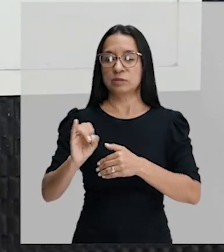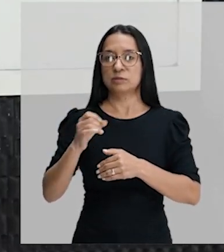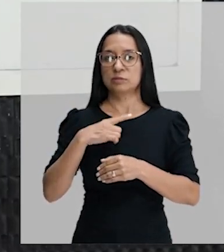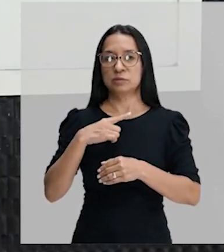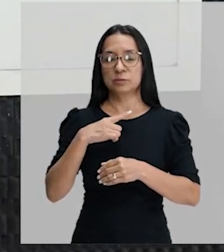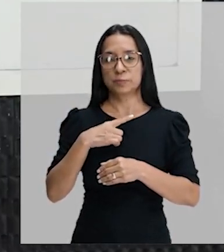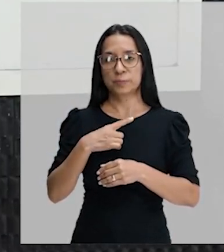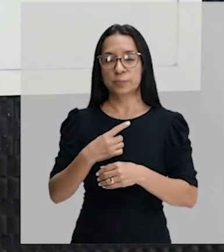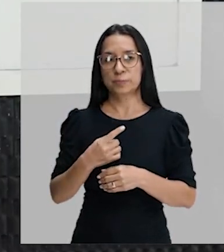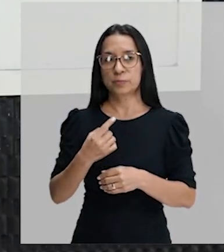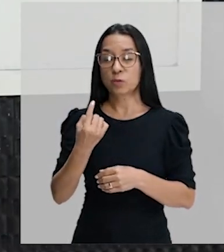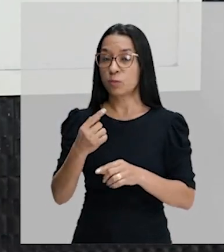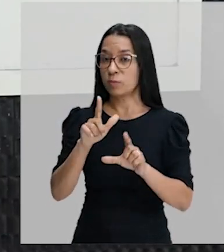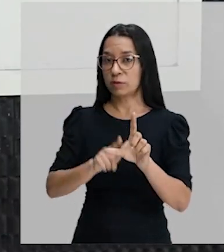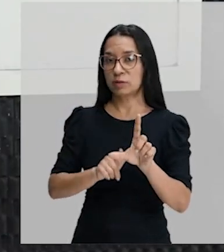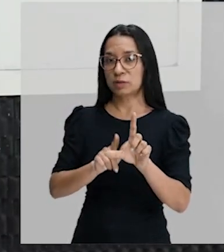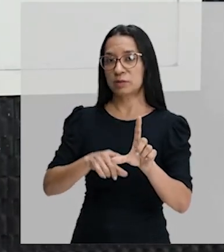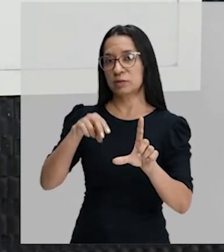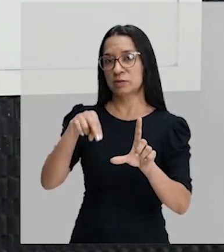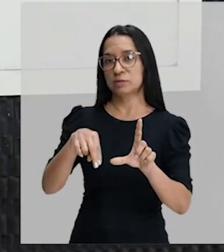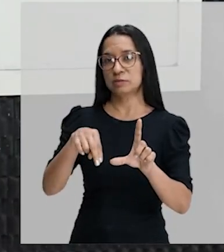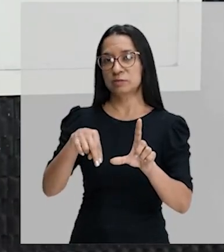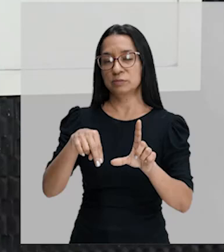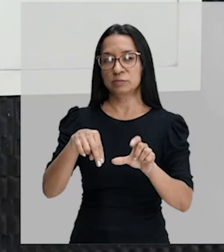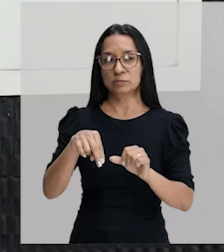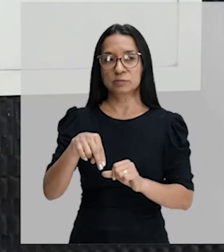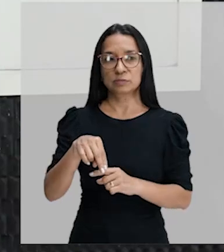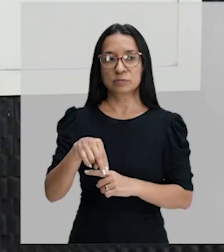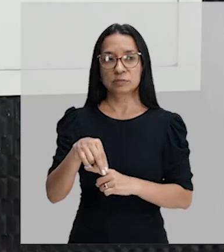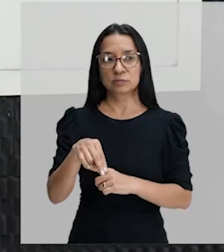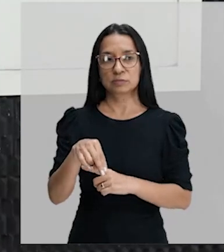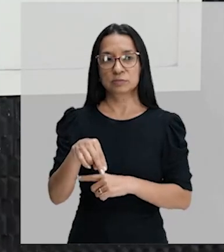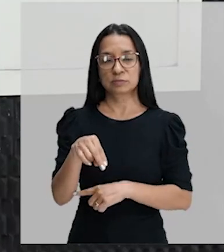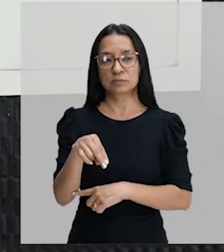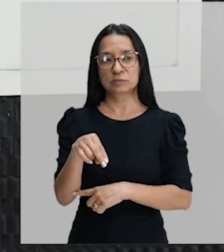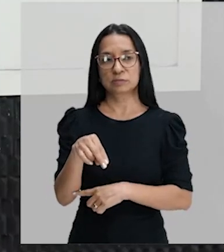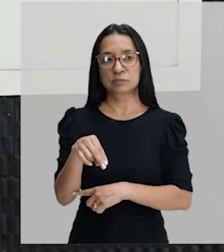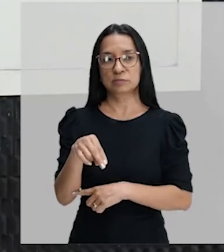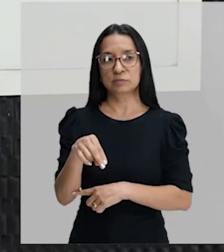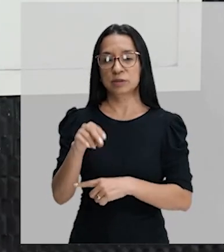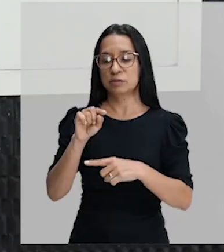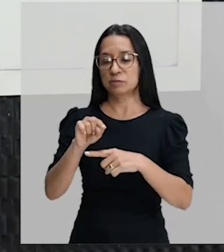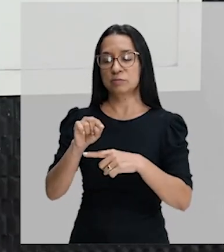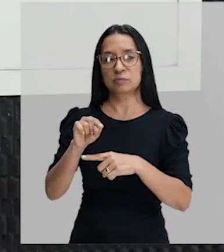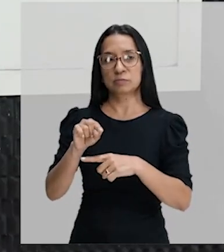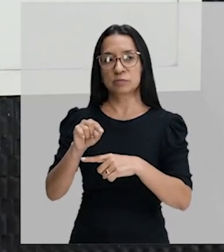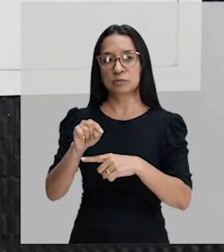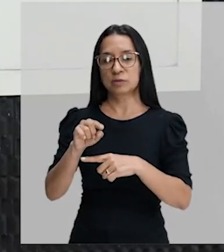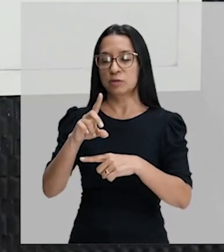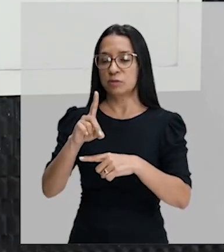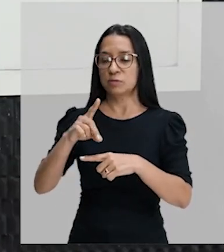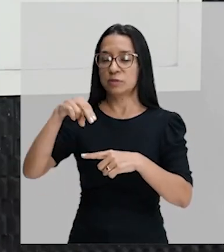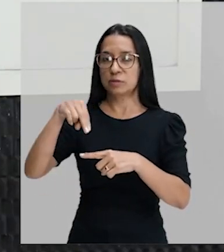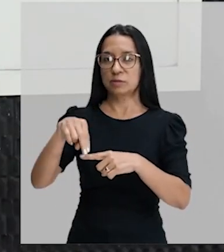tiver uma incógnita n, você iria dividir o